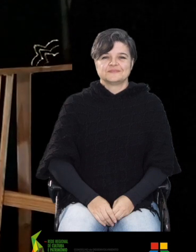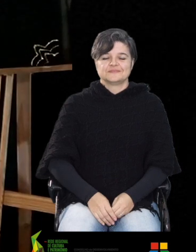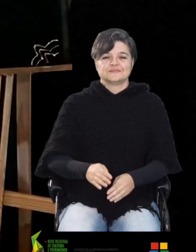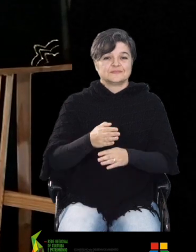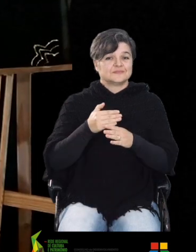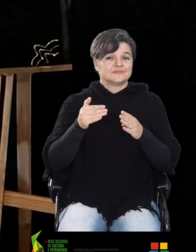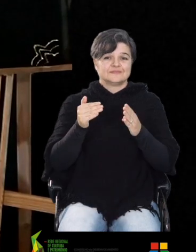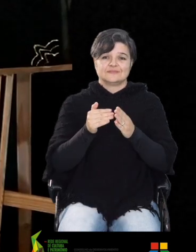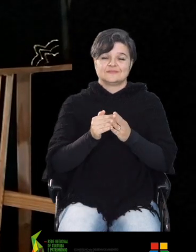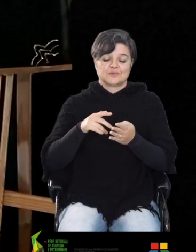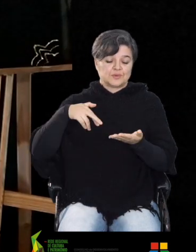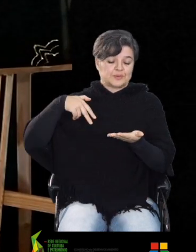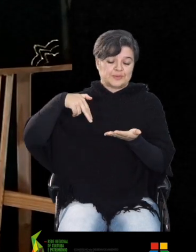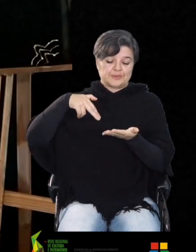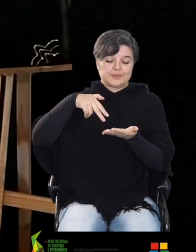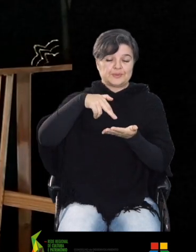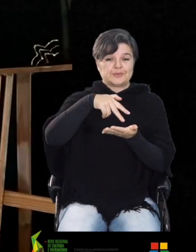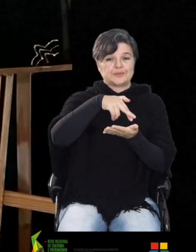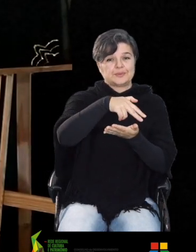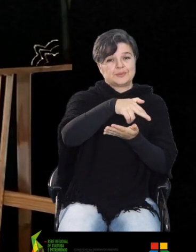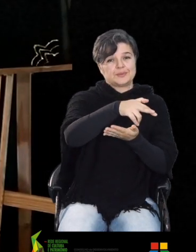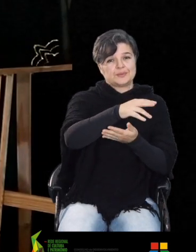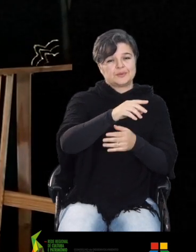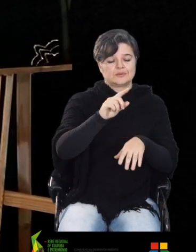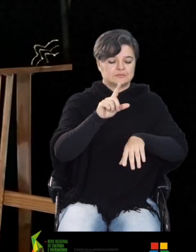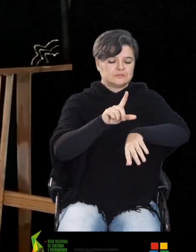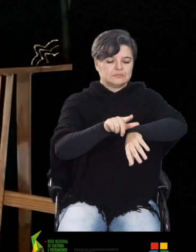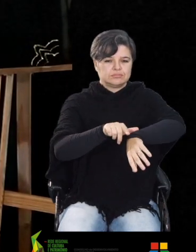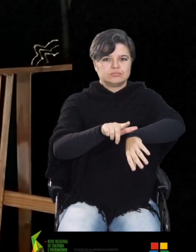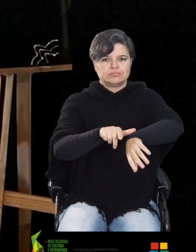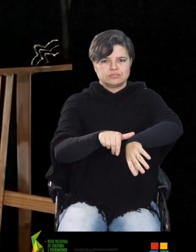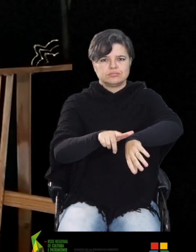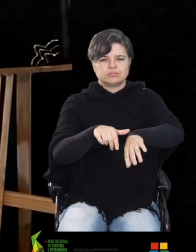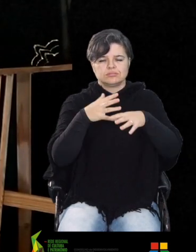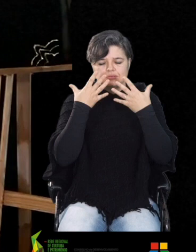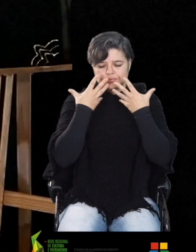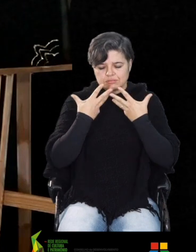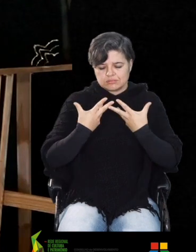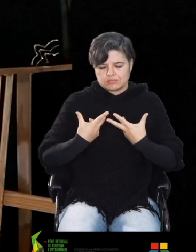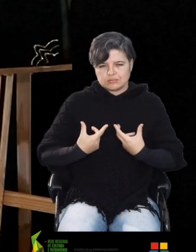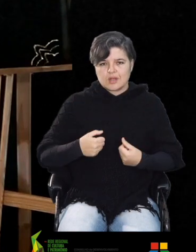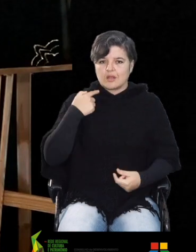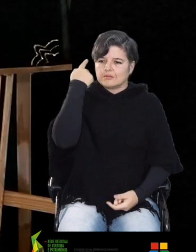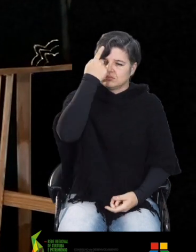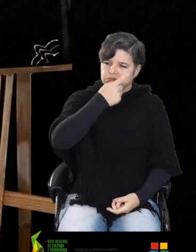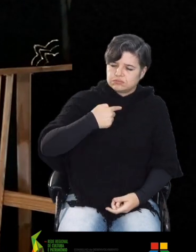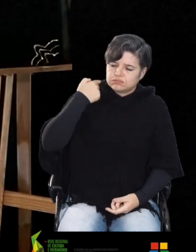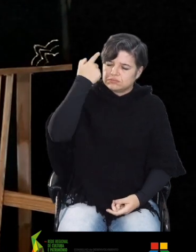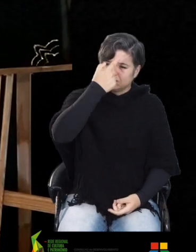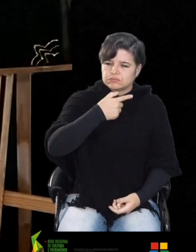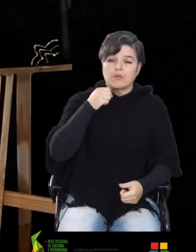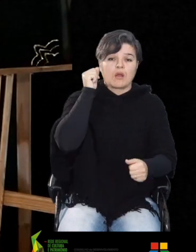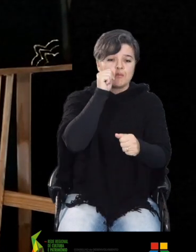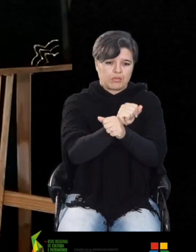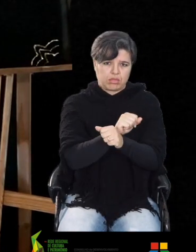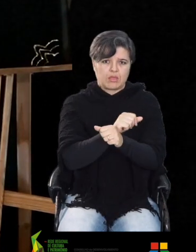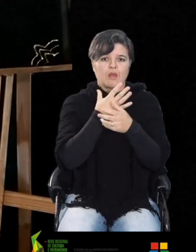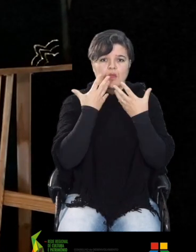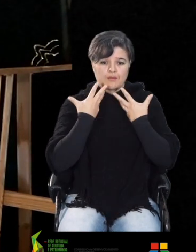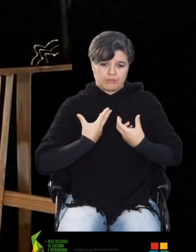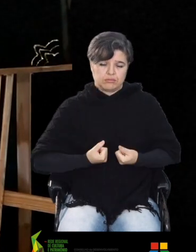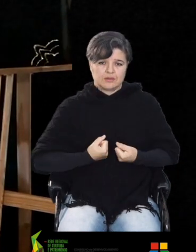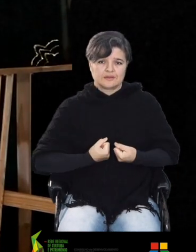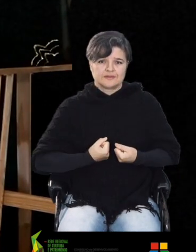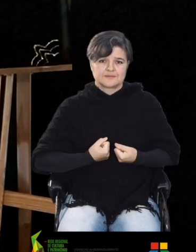tanto caminhar poço dantas horas que estavam cansados e precisavam parar e